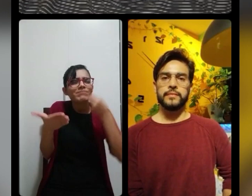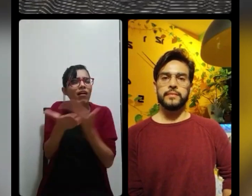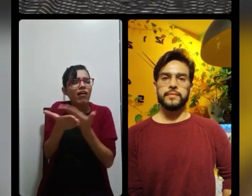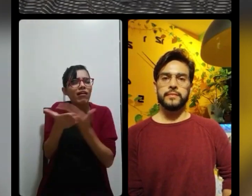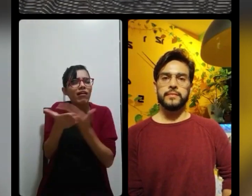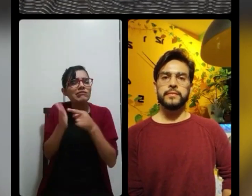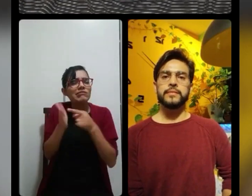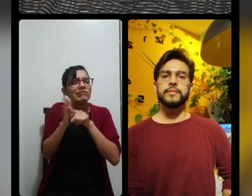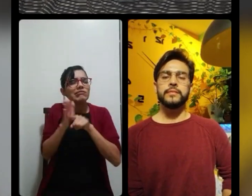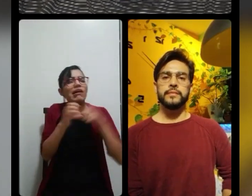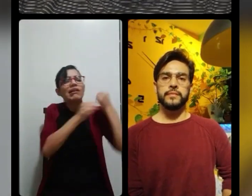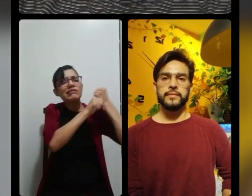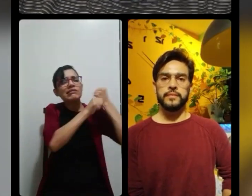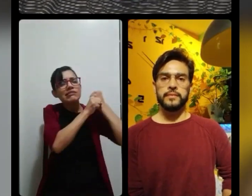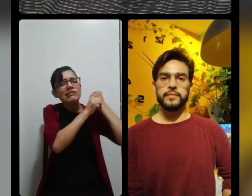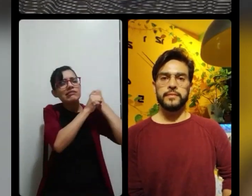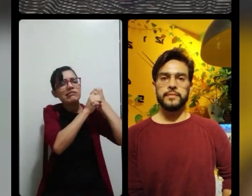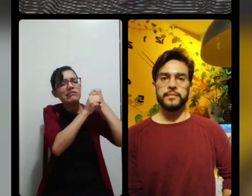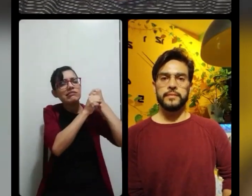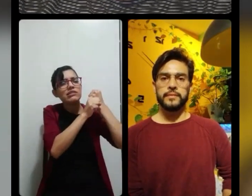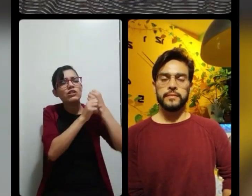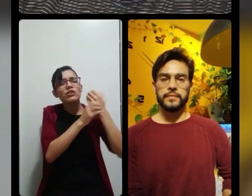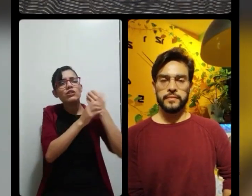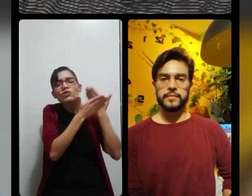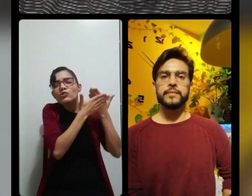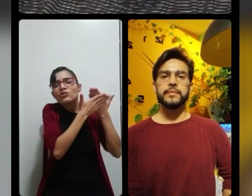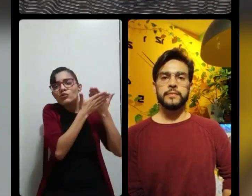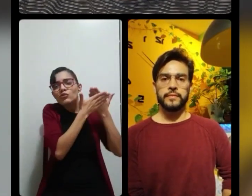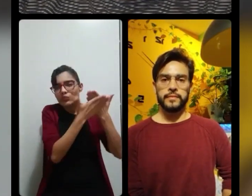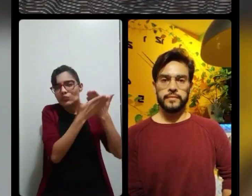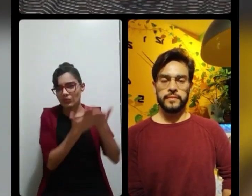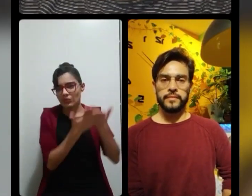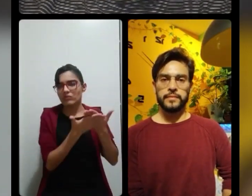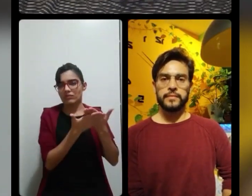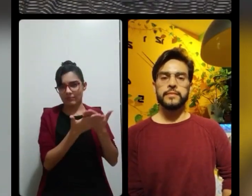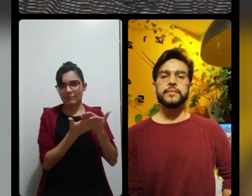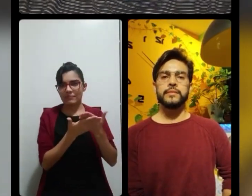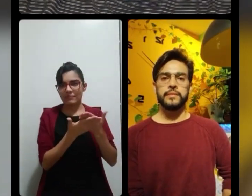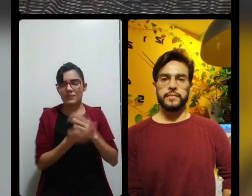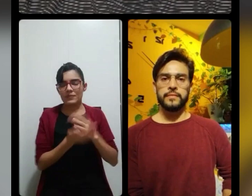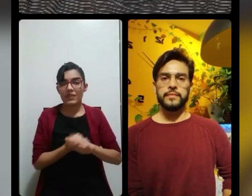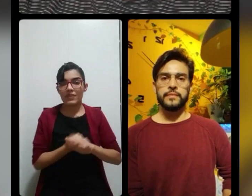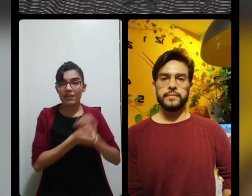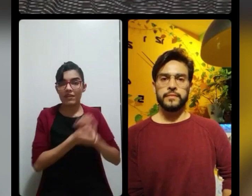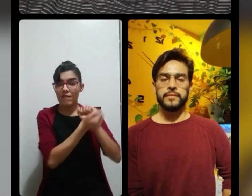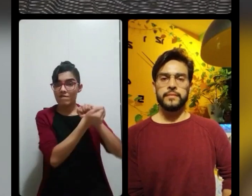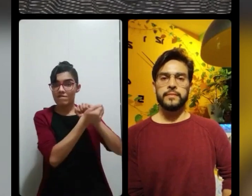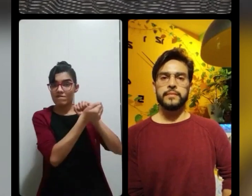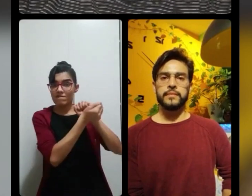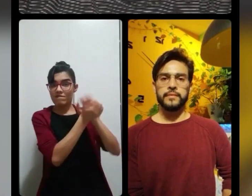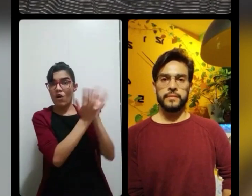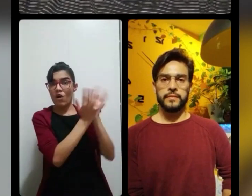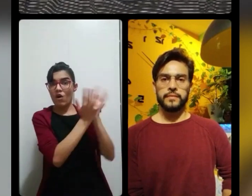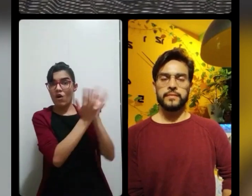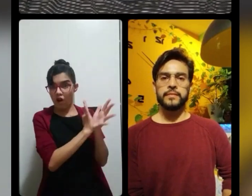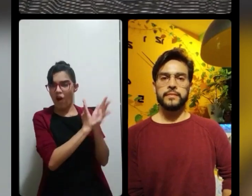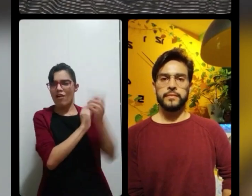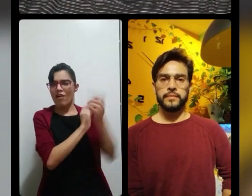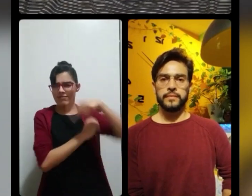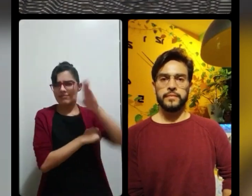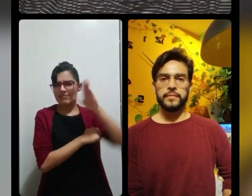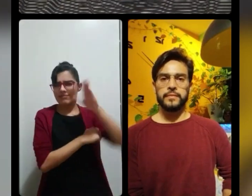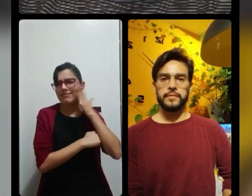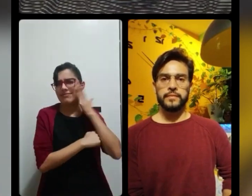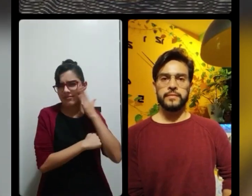sabe, era um grande leitor de Vasconcelos Leite, um grande folclorista, um etnógrafo português, e Cascudo, como grande